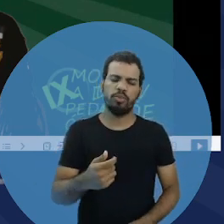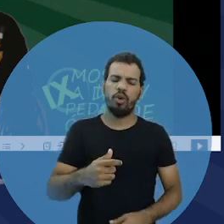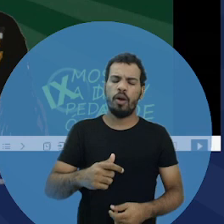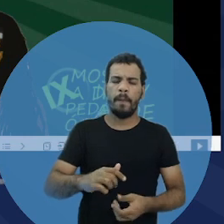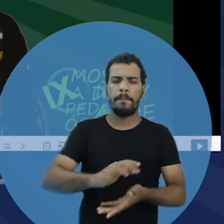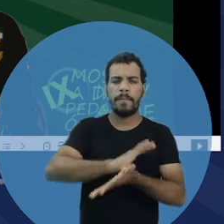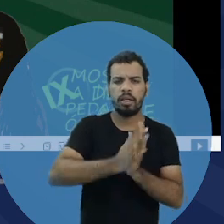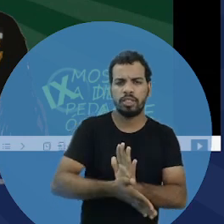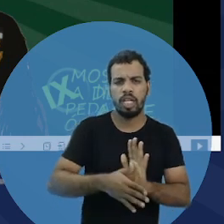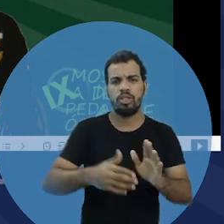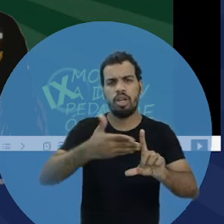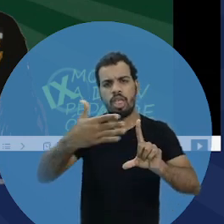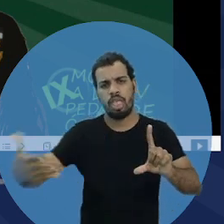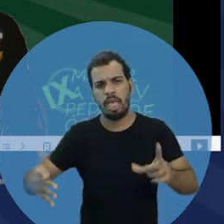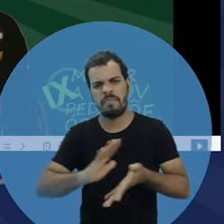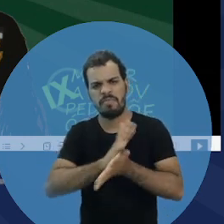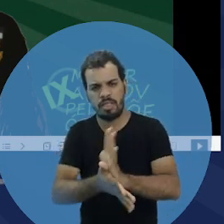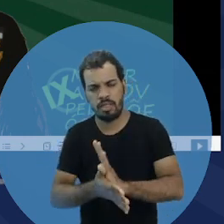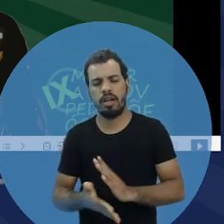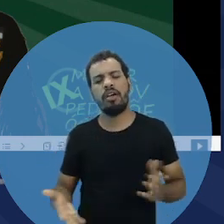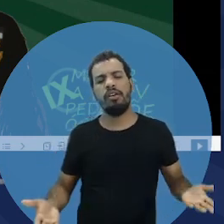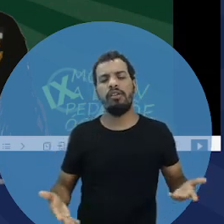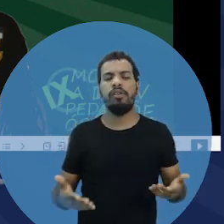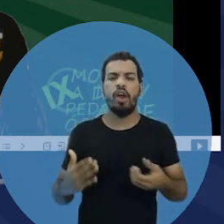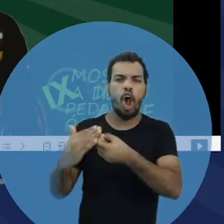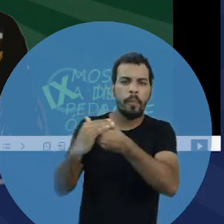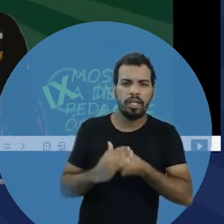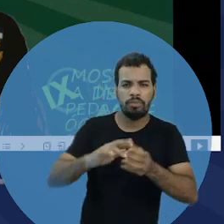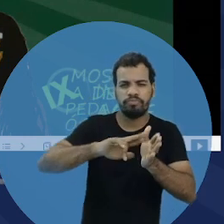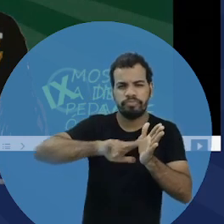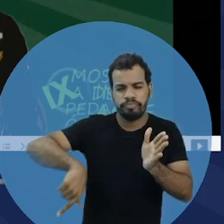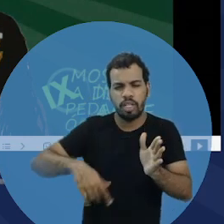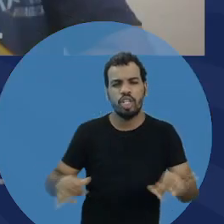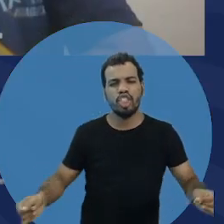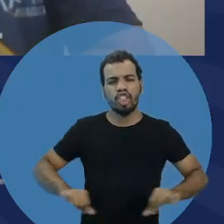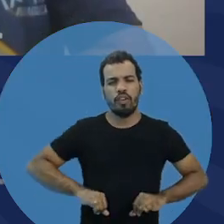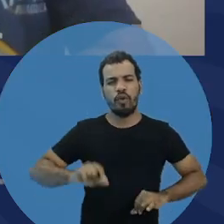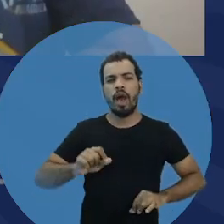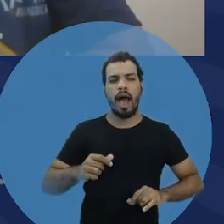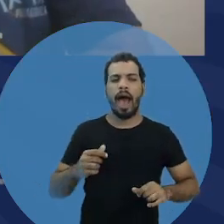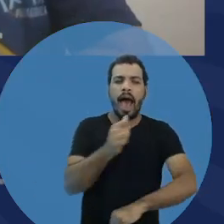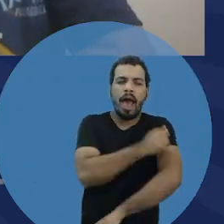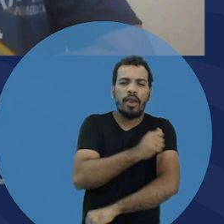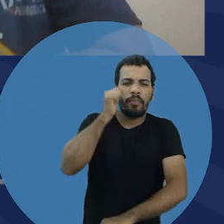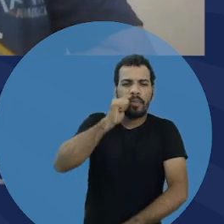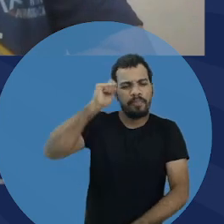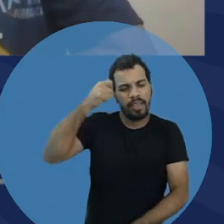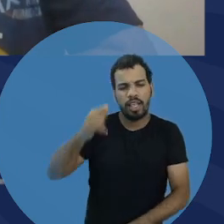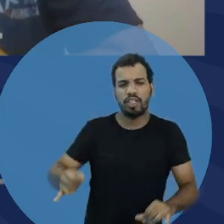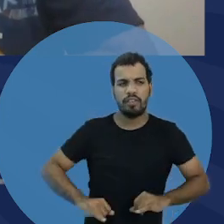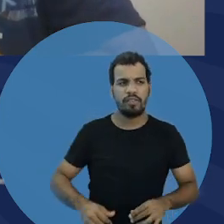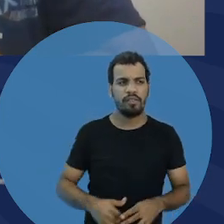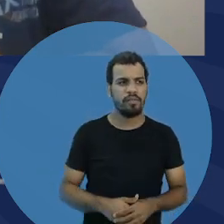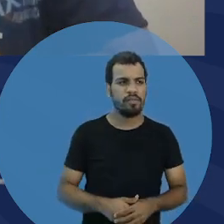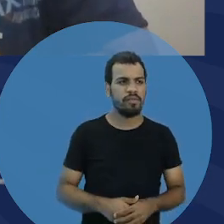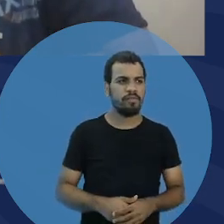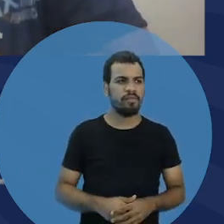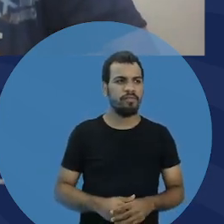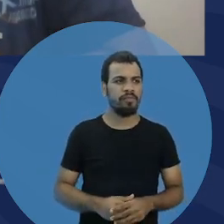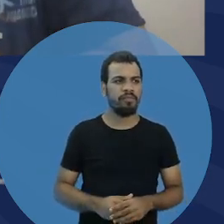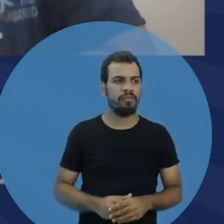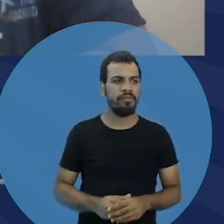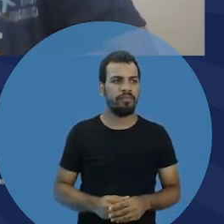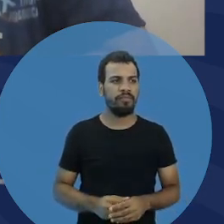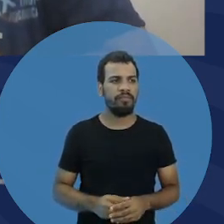opressão sofrida pelas estudantes pretas, né? Pelas meninas negras. Excelente, professora Jussara. É